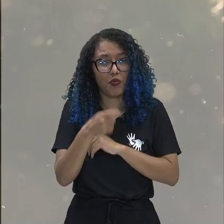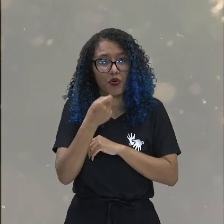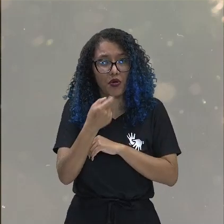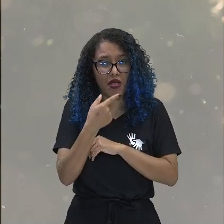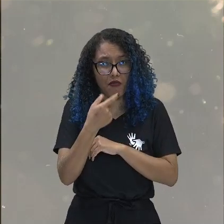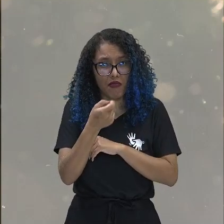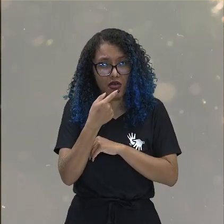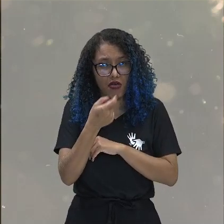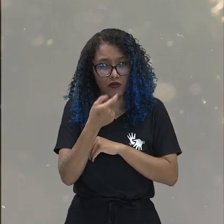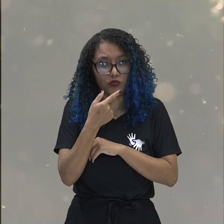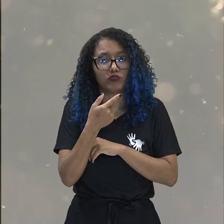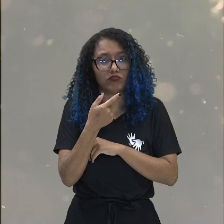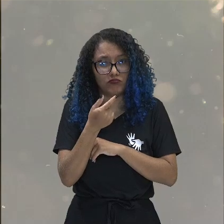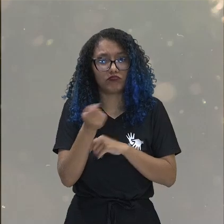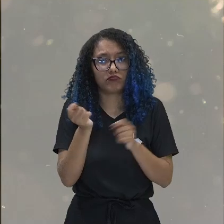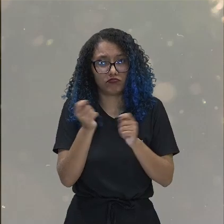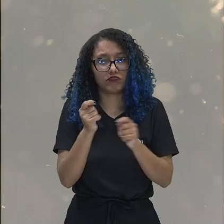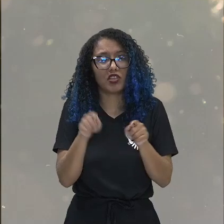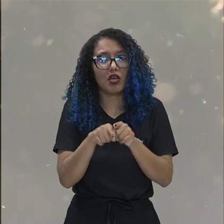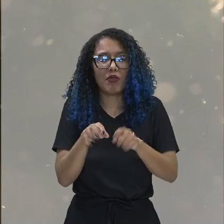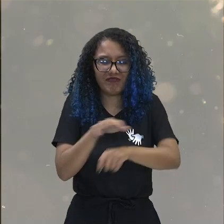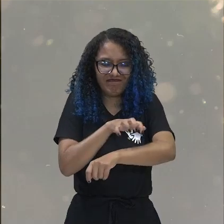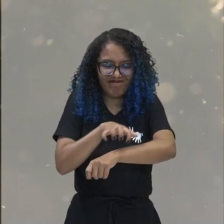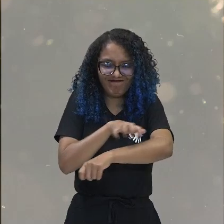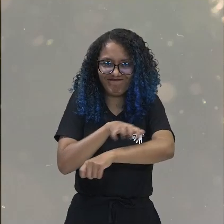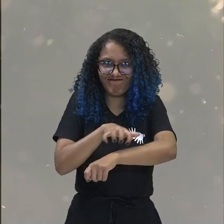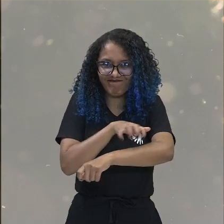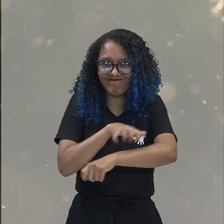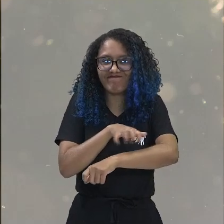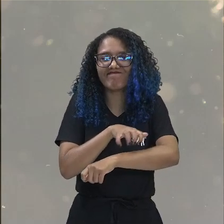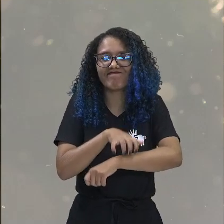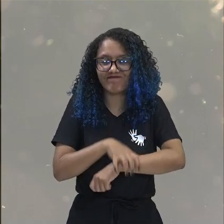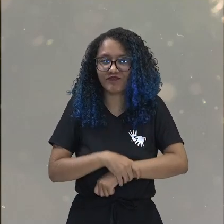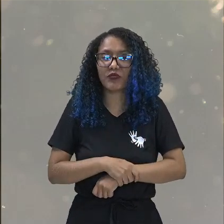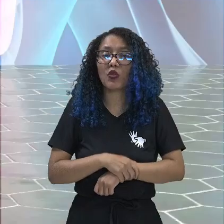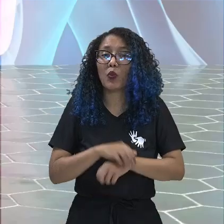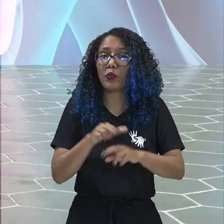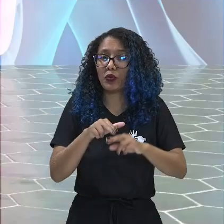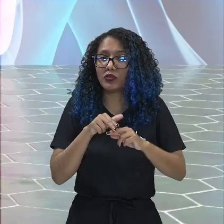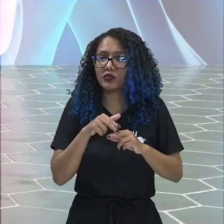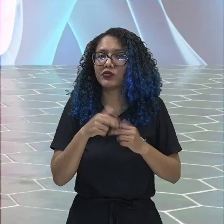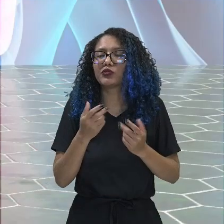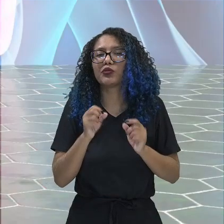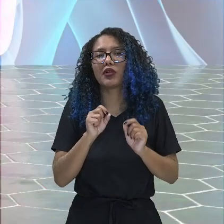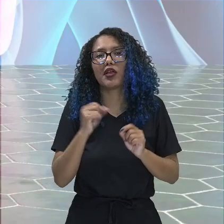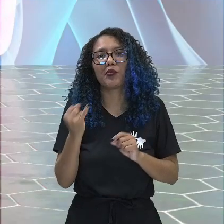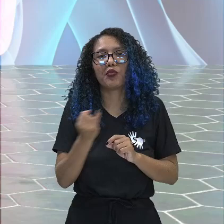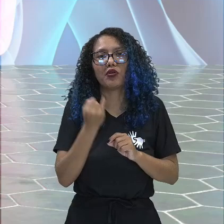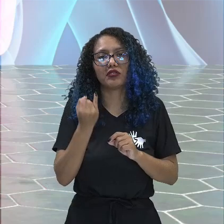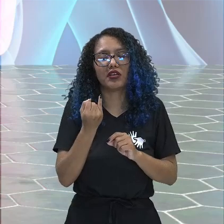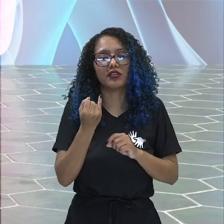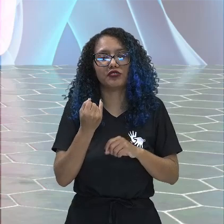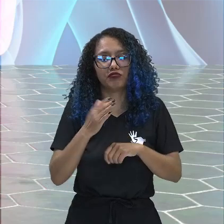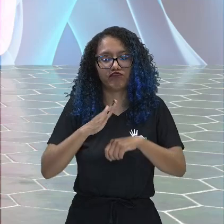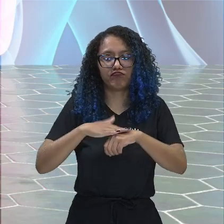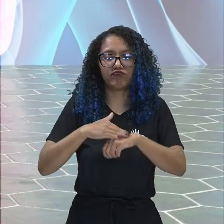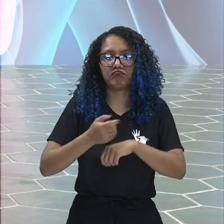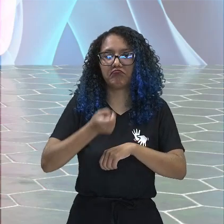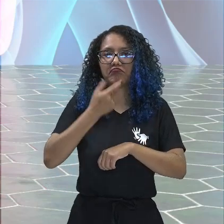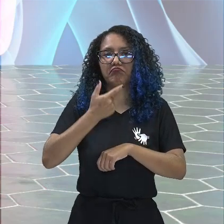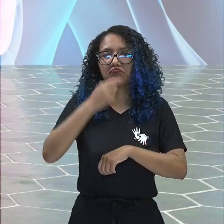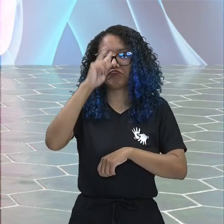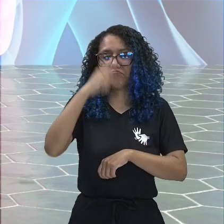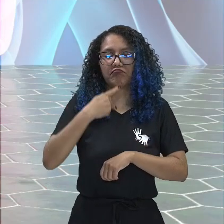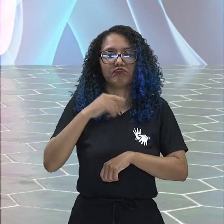eles podem causar reações alérgicas. Daí a importância de não ter automedicação. Nós não sabemos